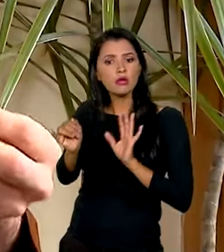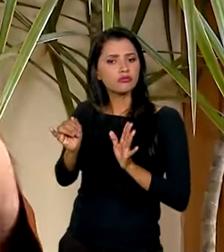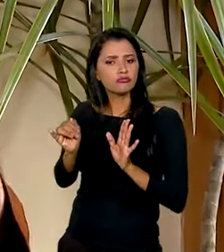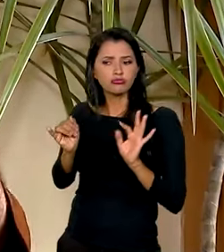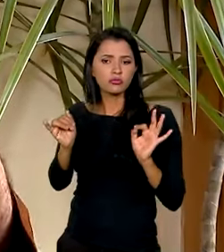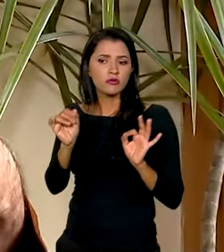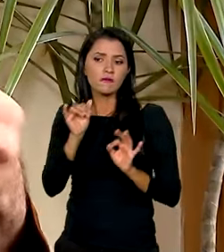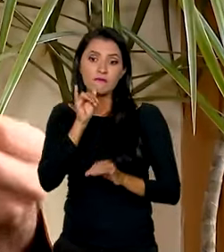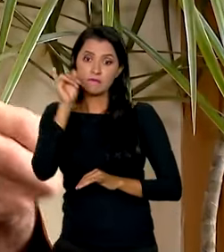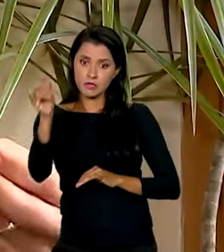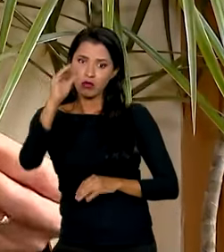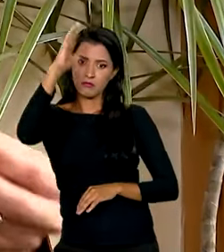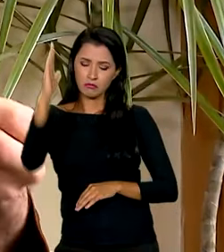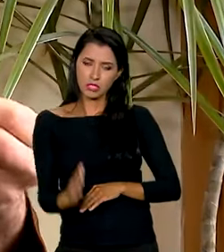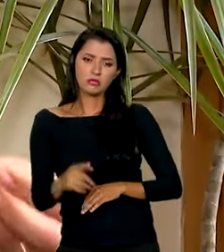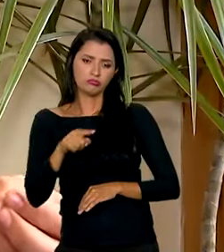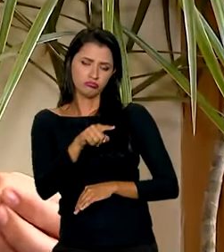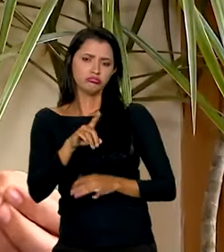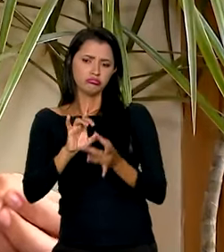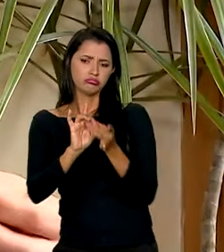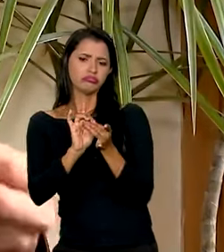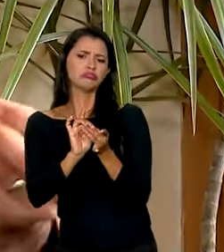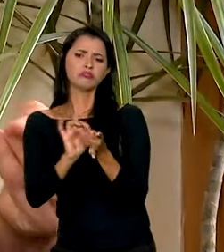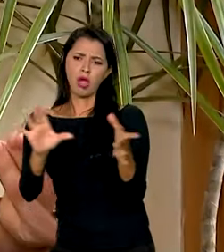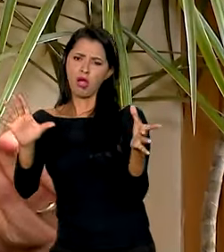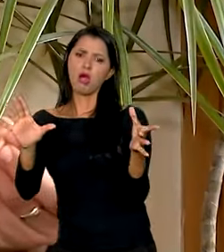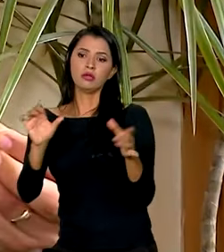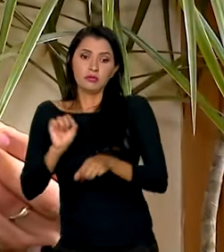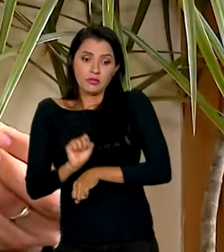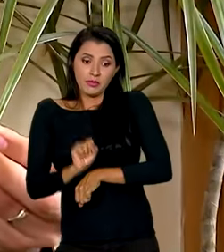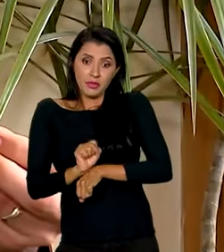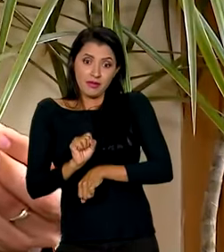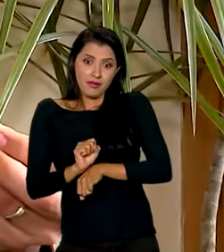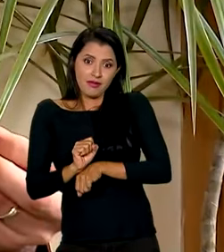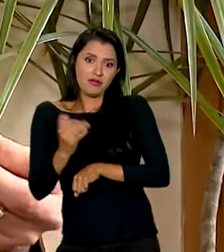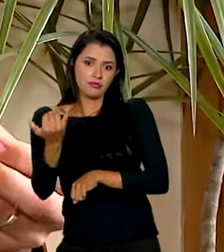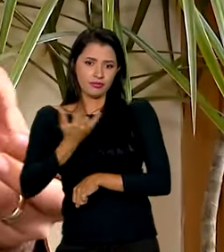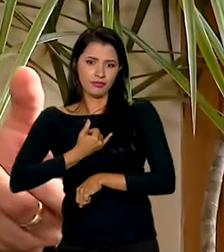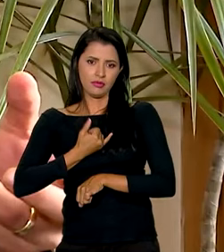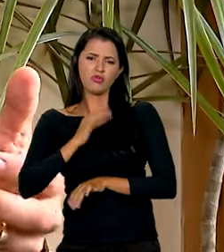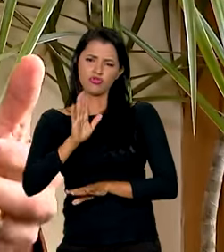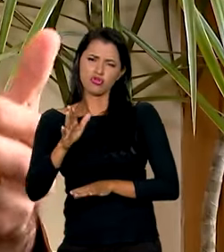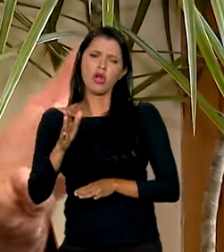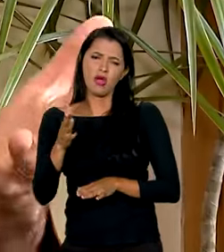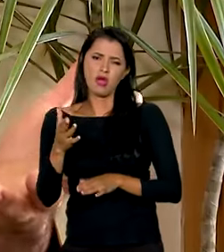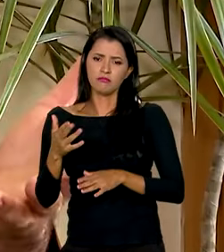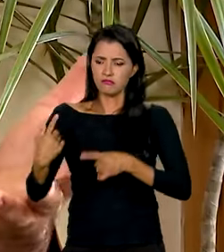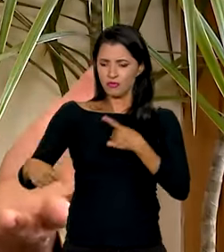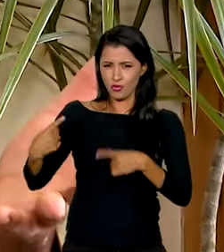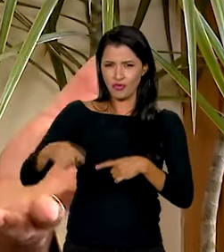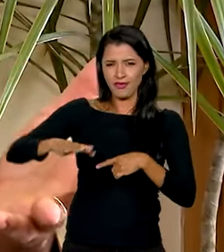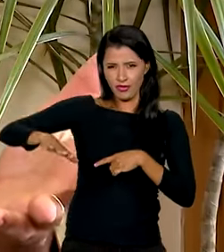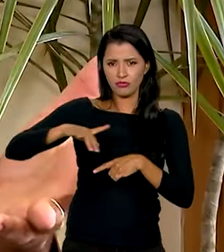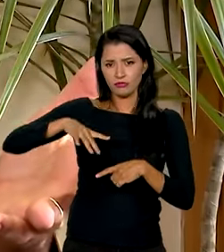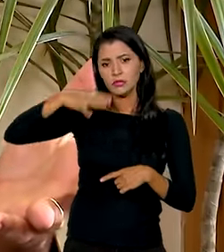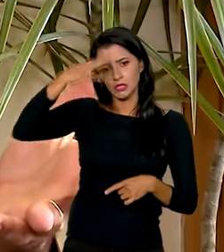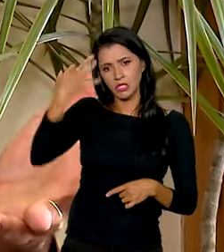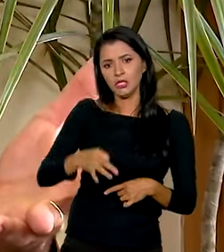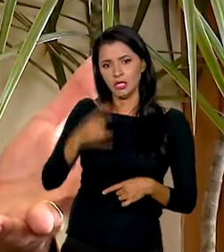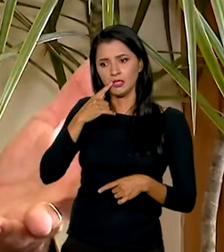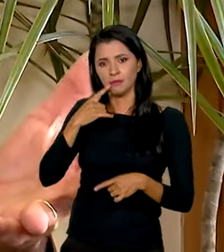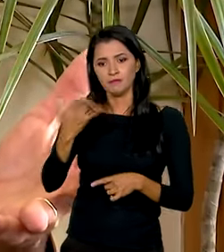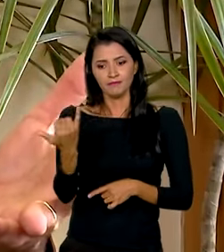ou dizer ao Brasil que eles estão autorizados. Já temos, provavelmente no nível político, essa certeza